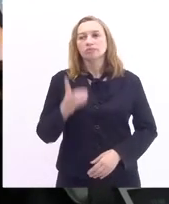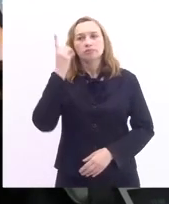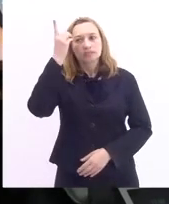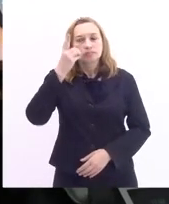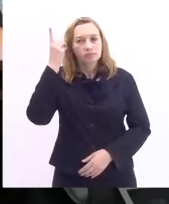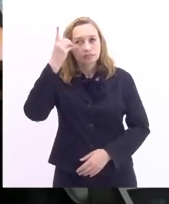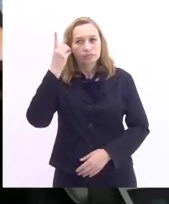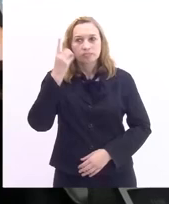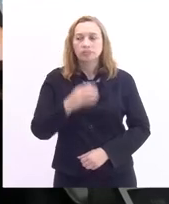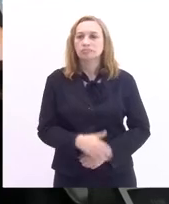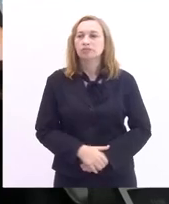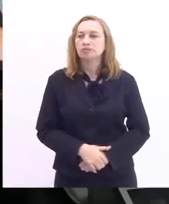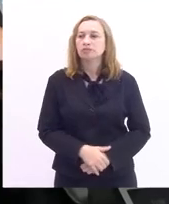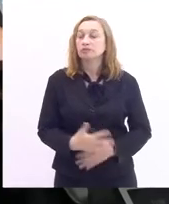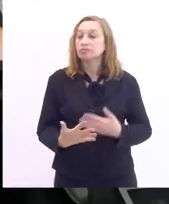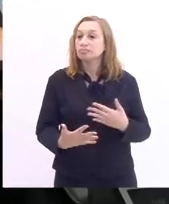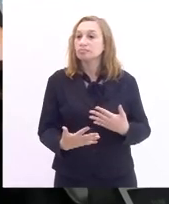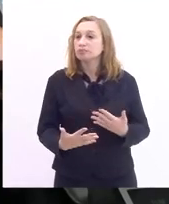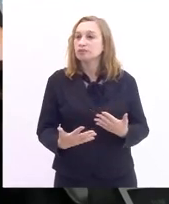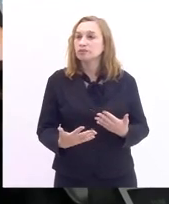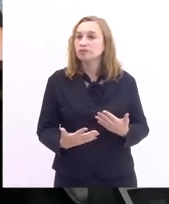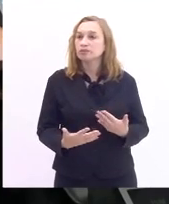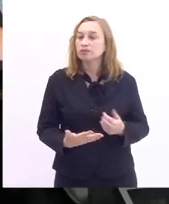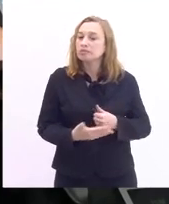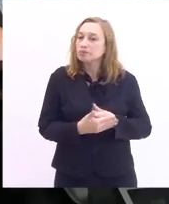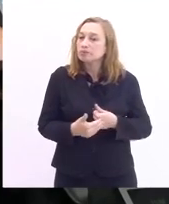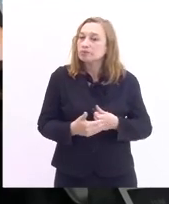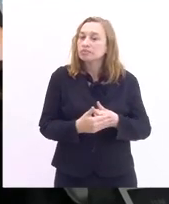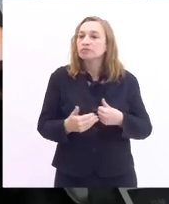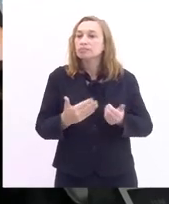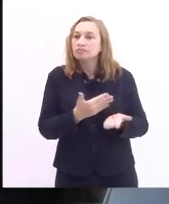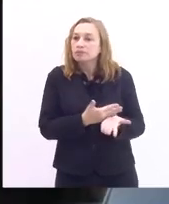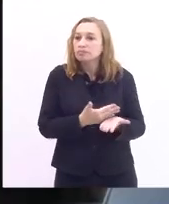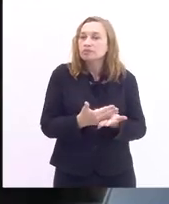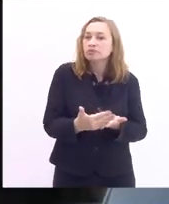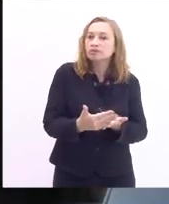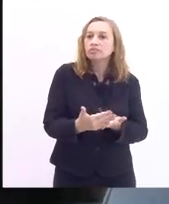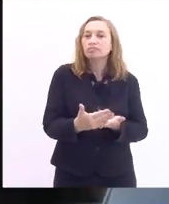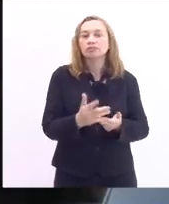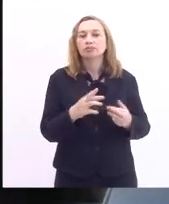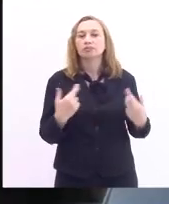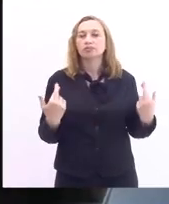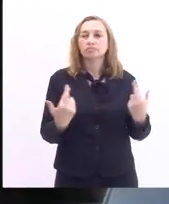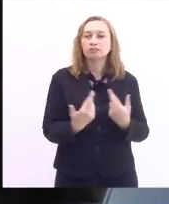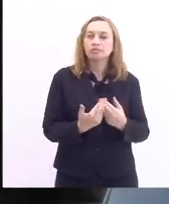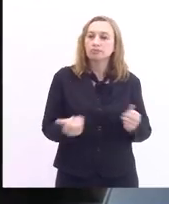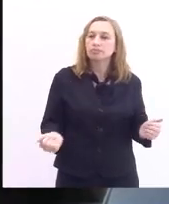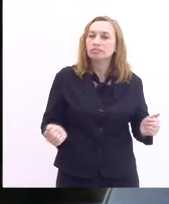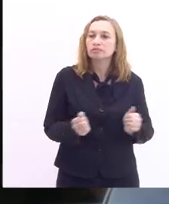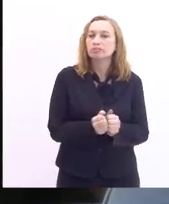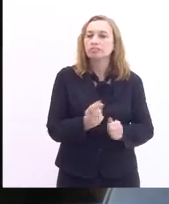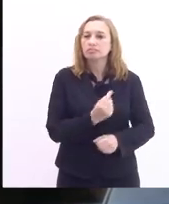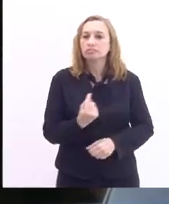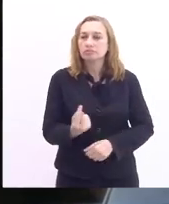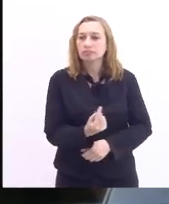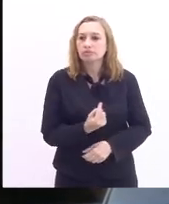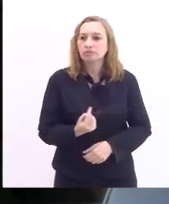que teve a gentileza de abrir aqui a sessão participar